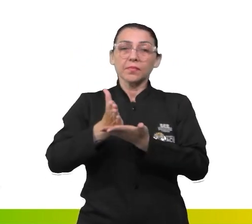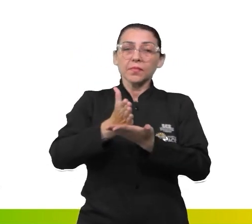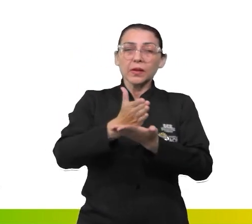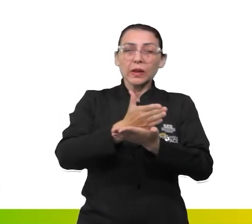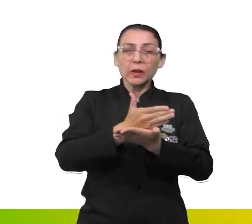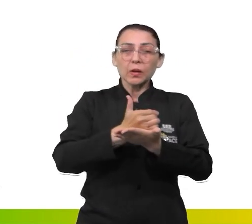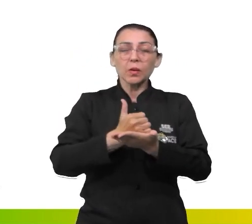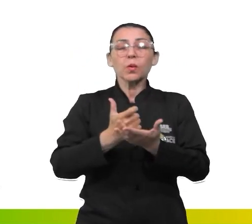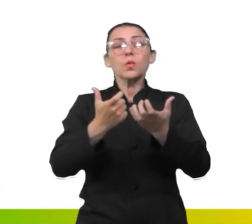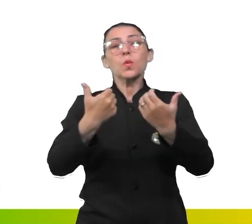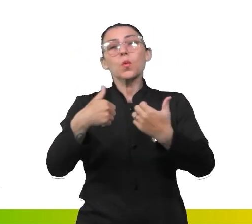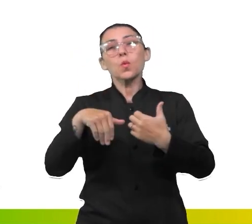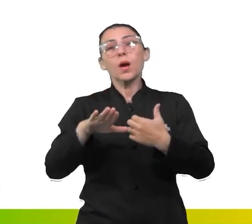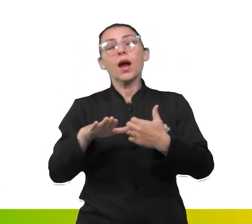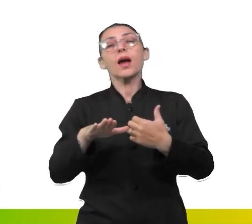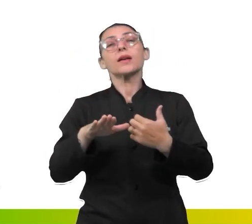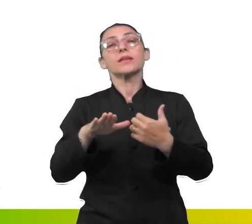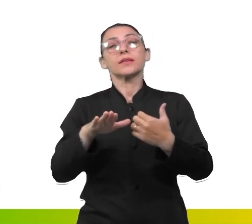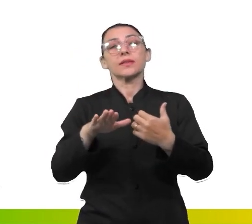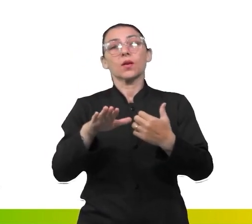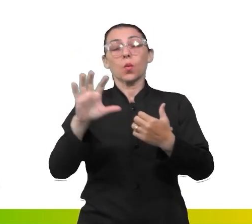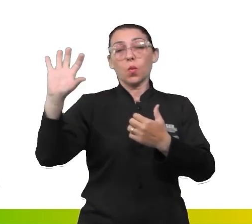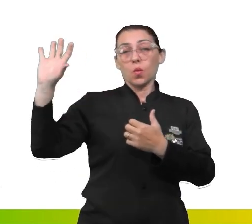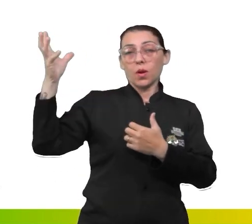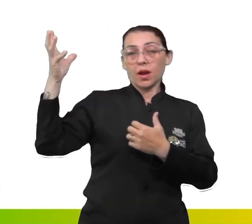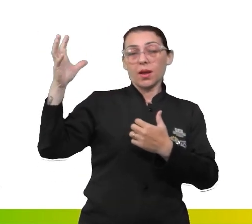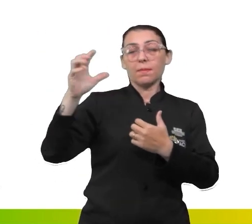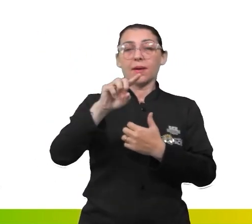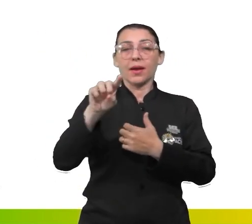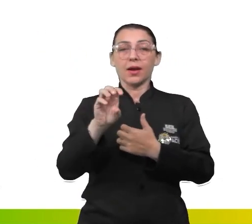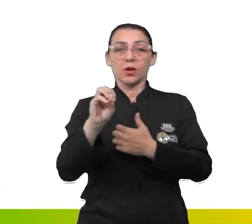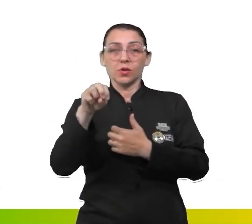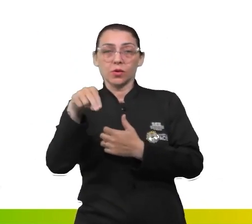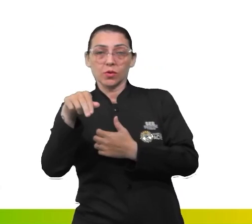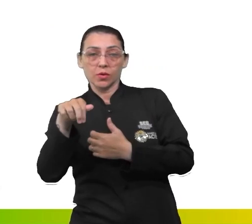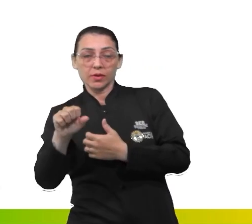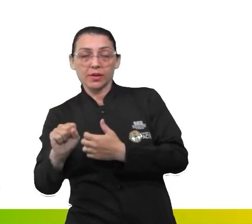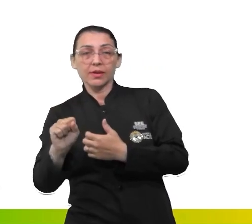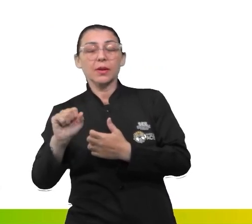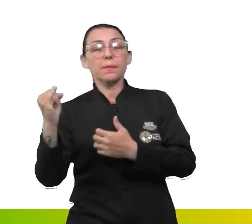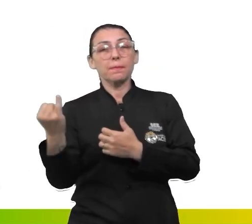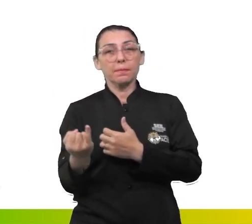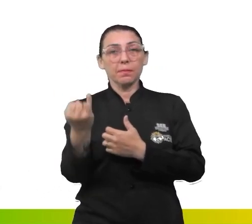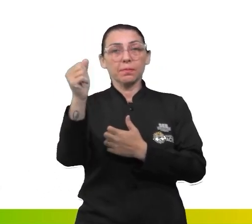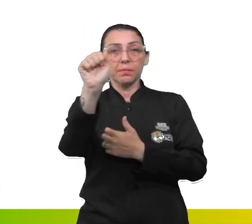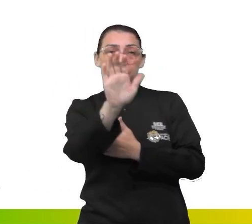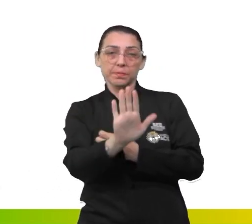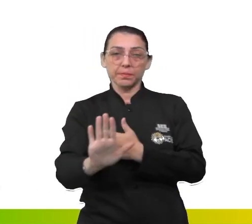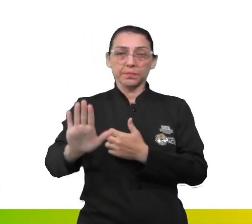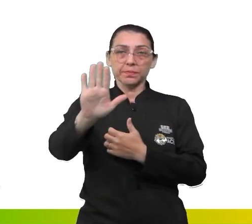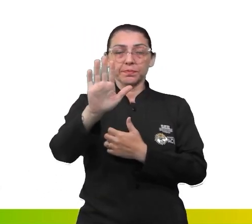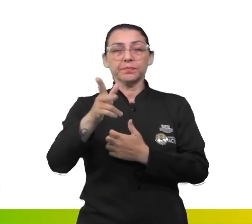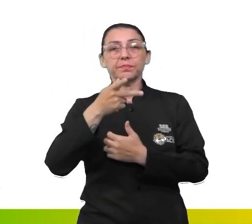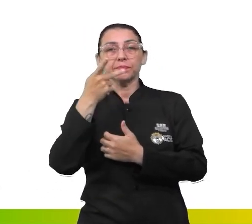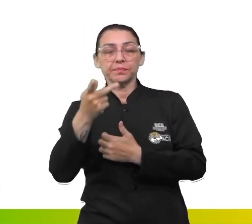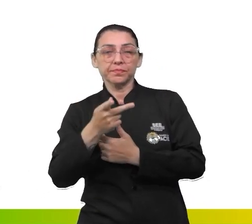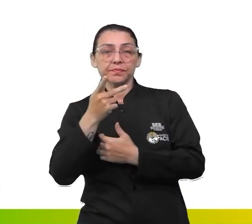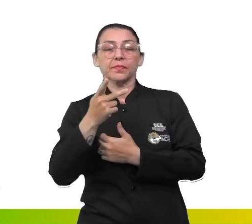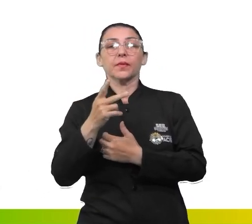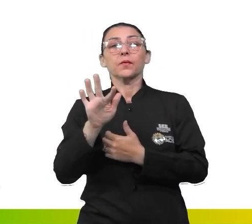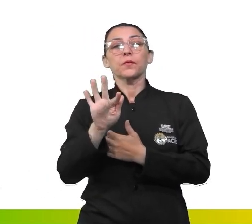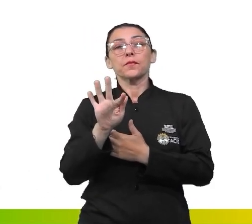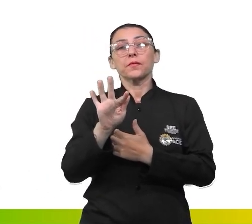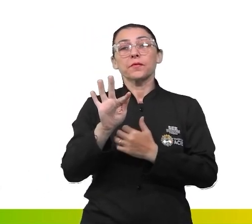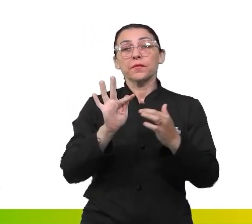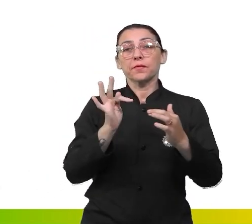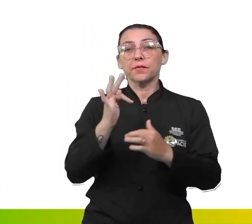zonas climáticas. Outro ponto importante do continente americano, quando a gente fala de aspectos físicos, é o quê?